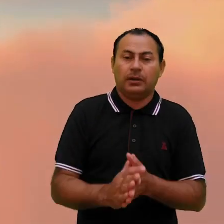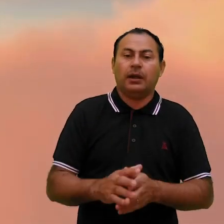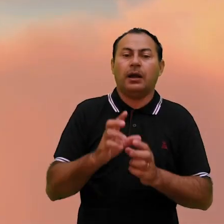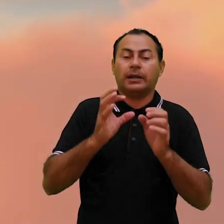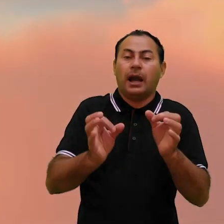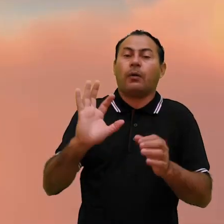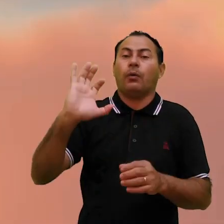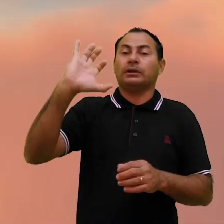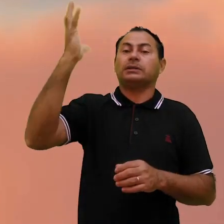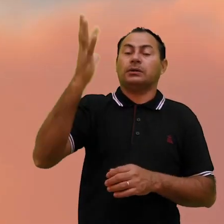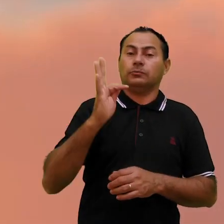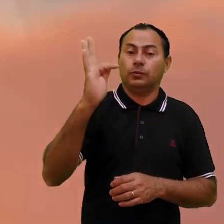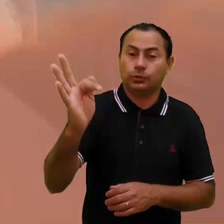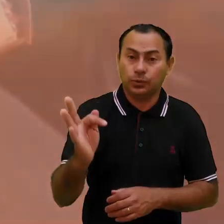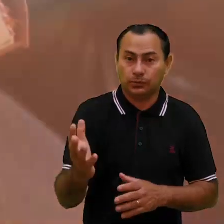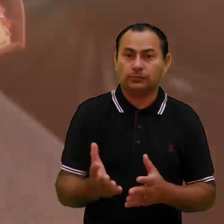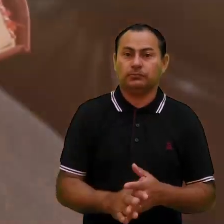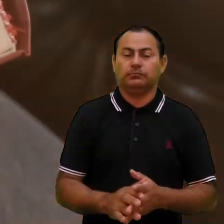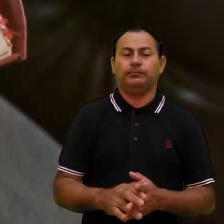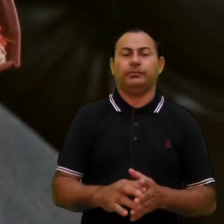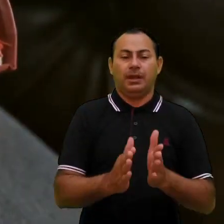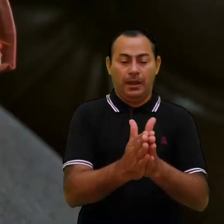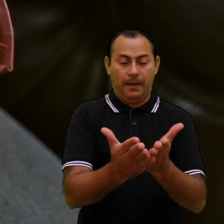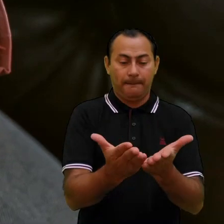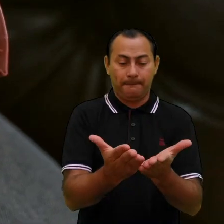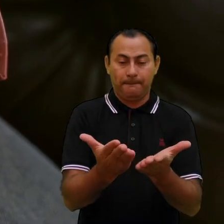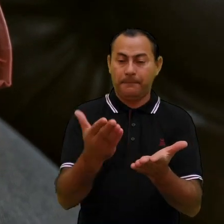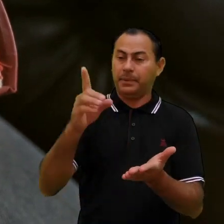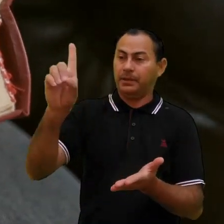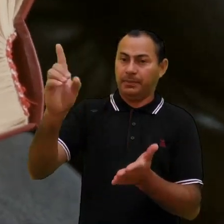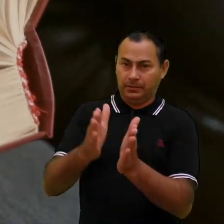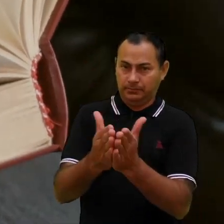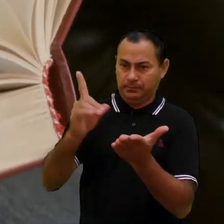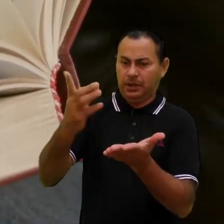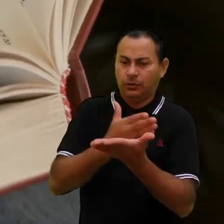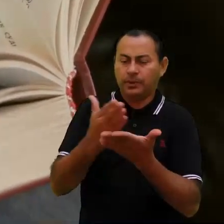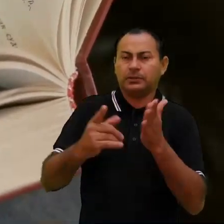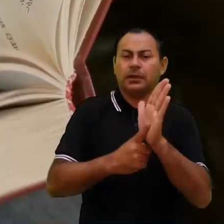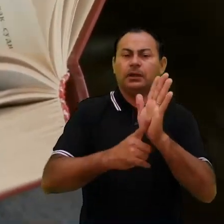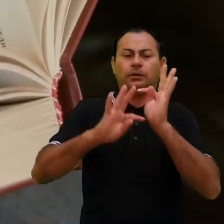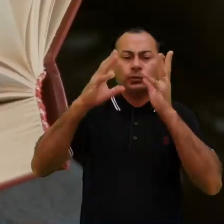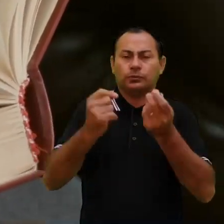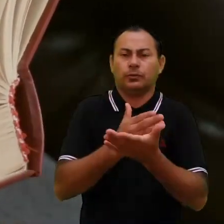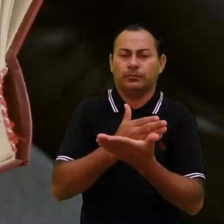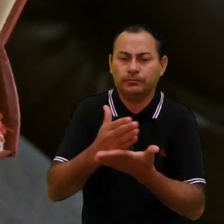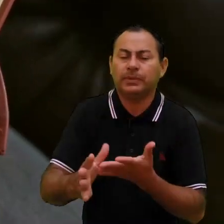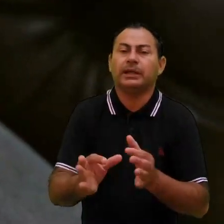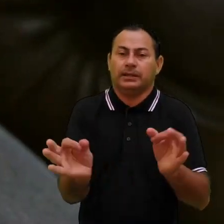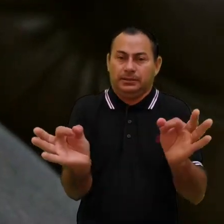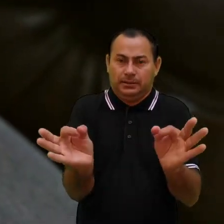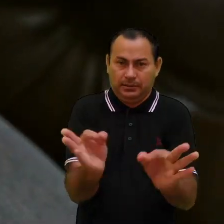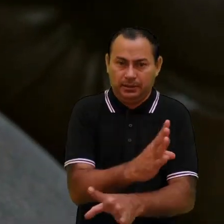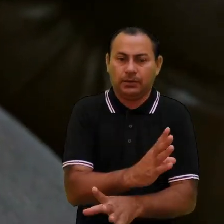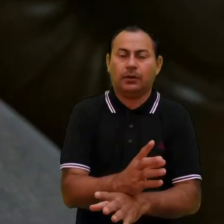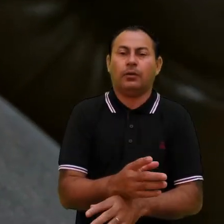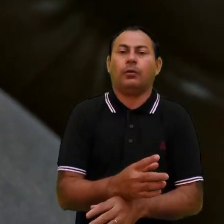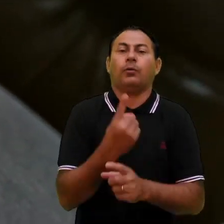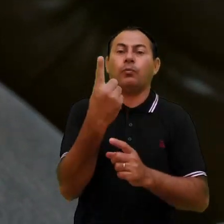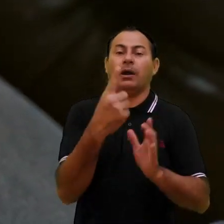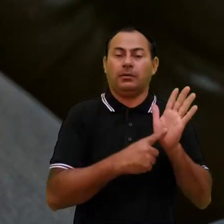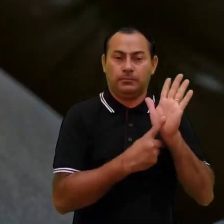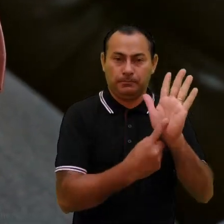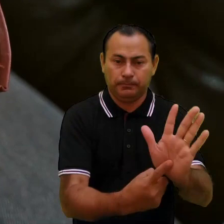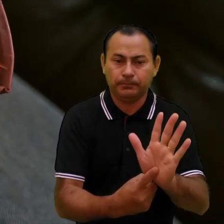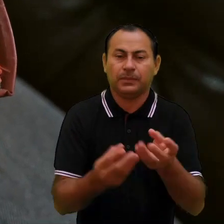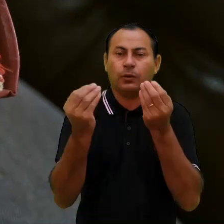como as que acontecerão. A Bíblia começa com uma revelação de como tudo começou e termina com uma